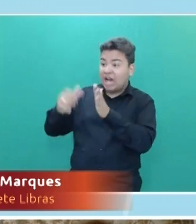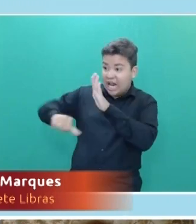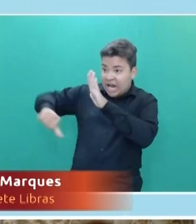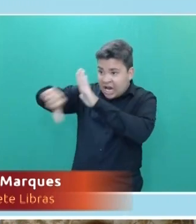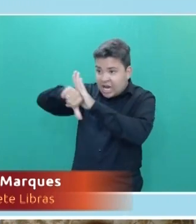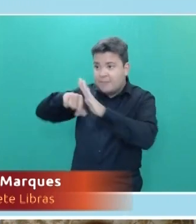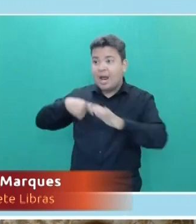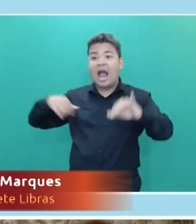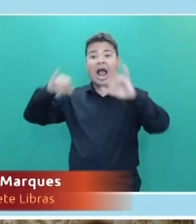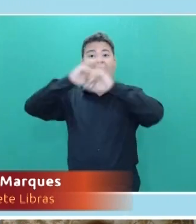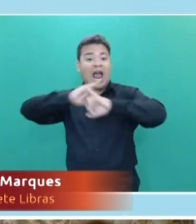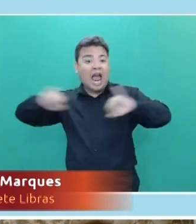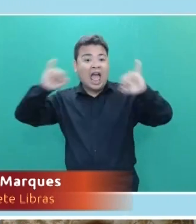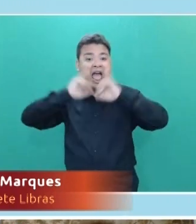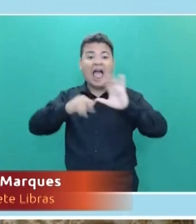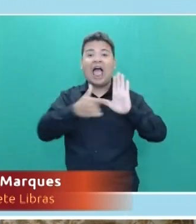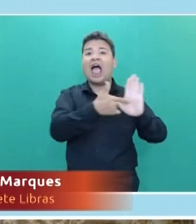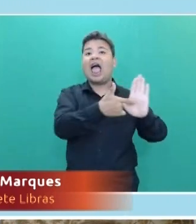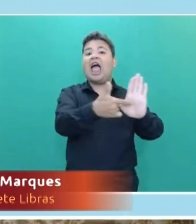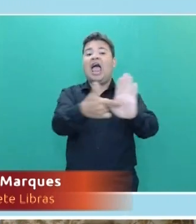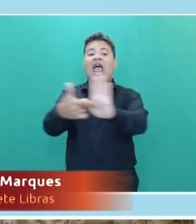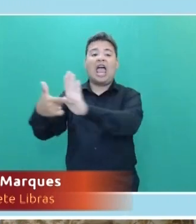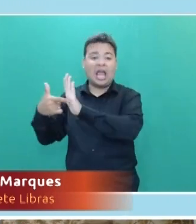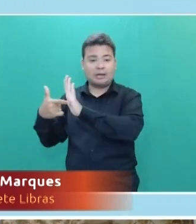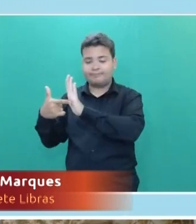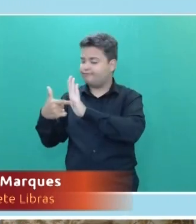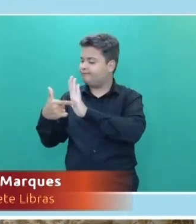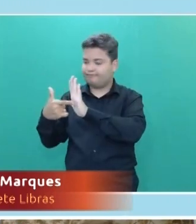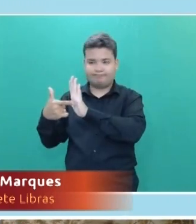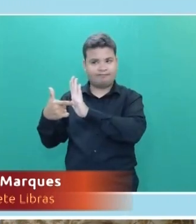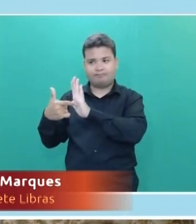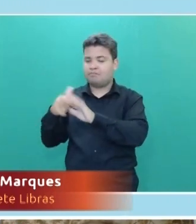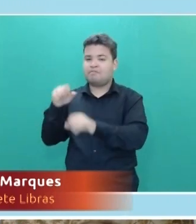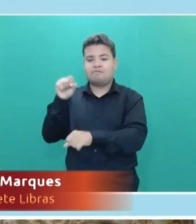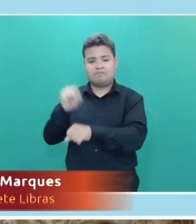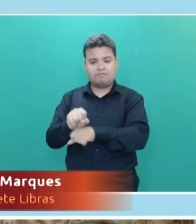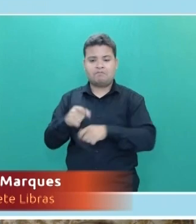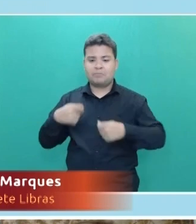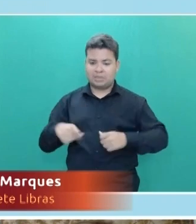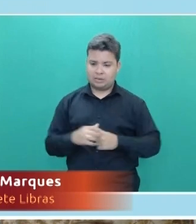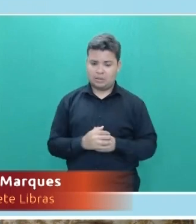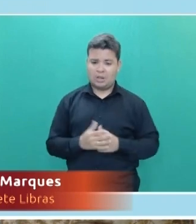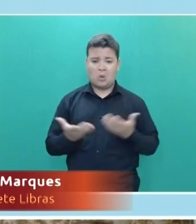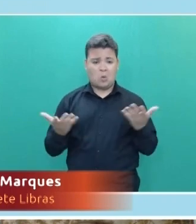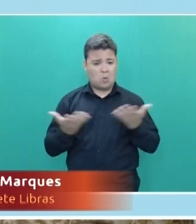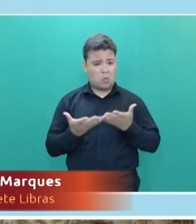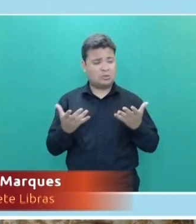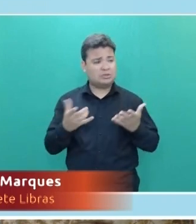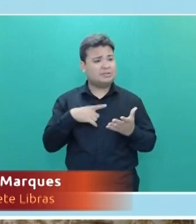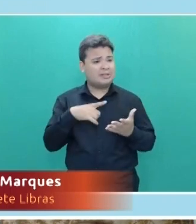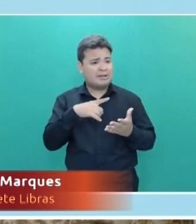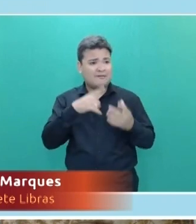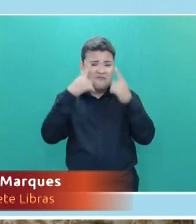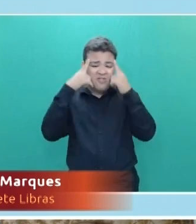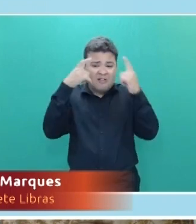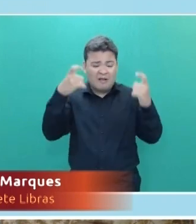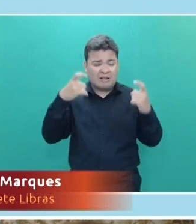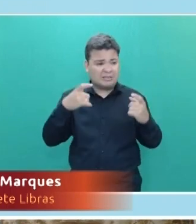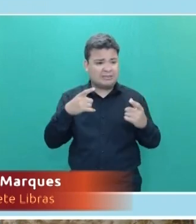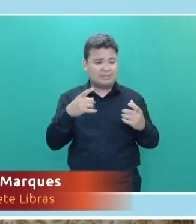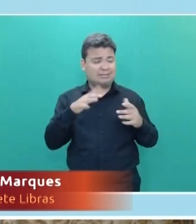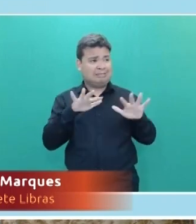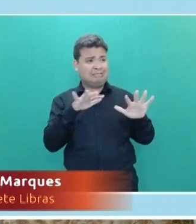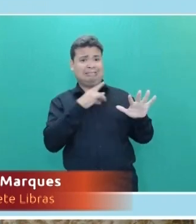Você percebe que a gente vive hoje um estado de violência, um estado de terror. Então, quando esse estado de terror